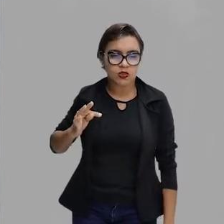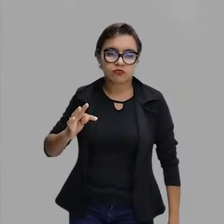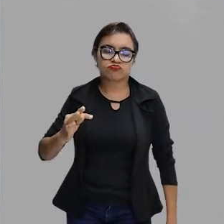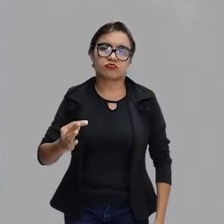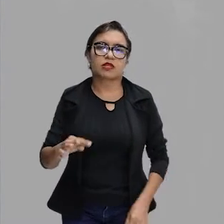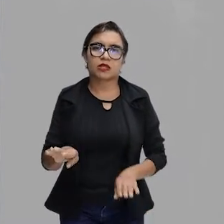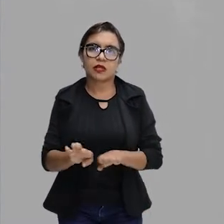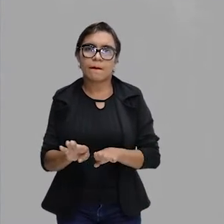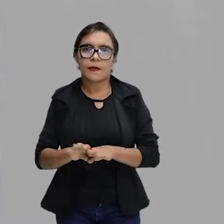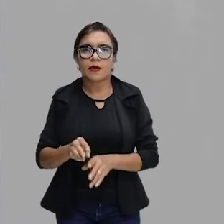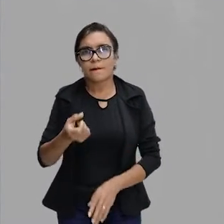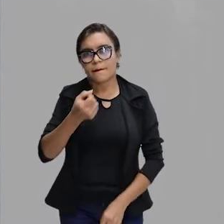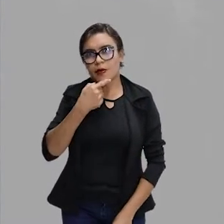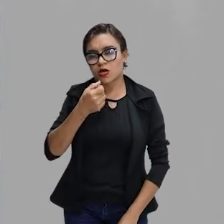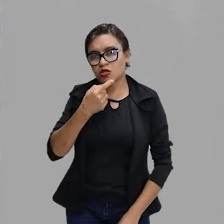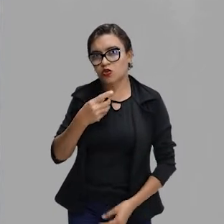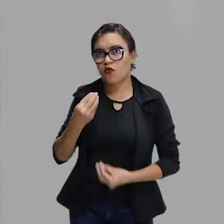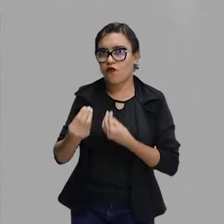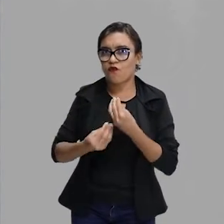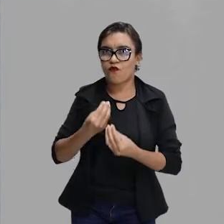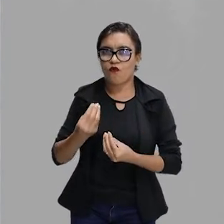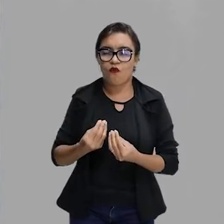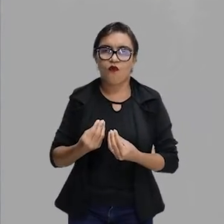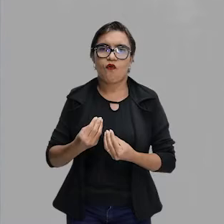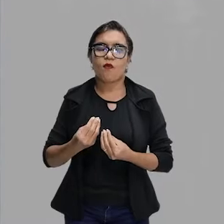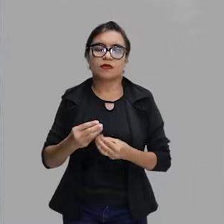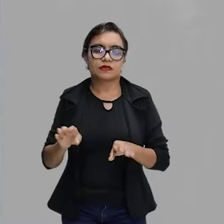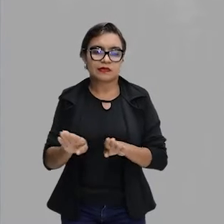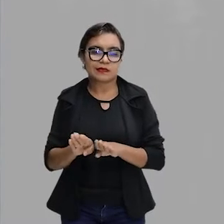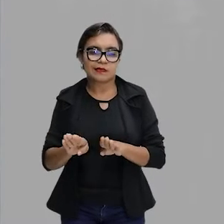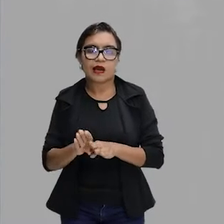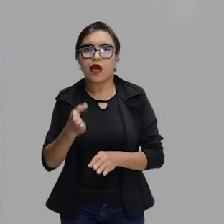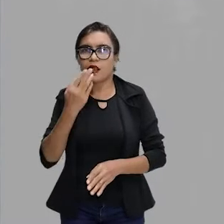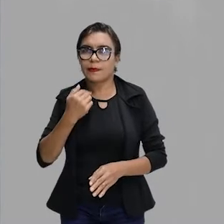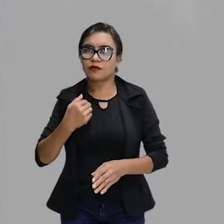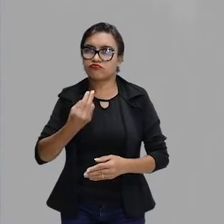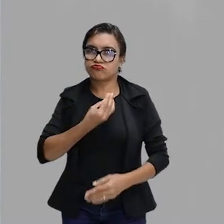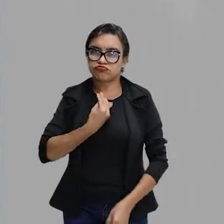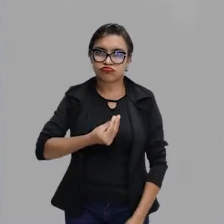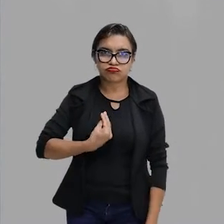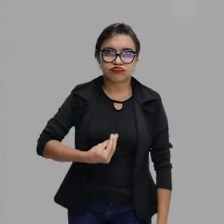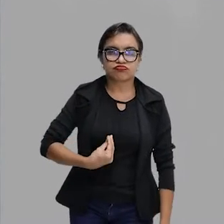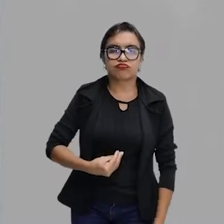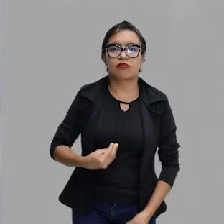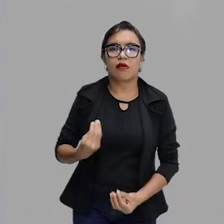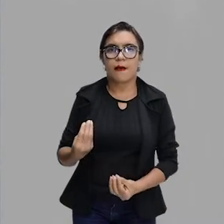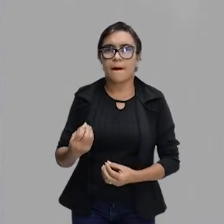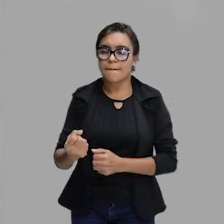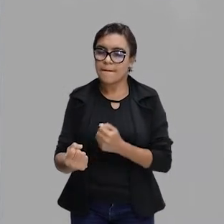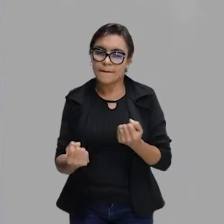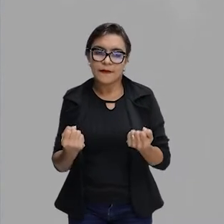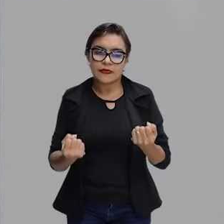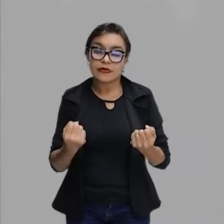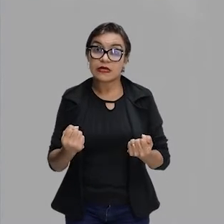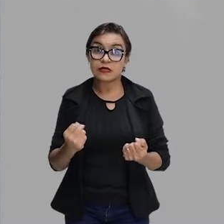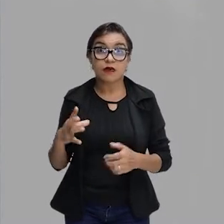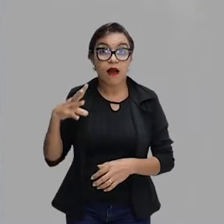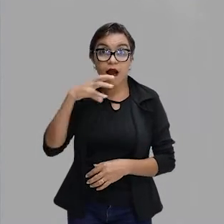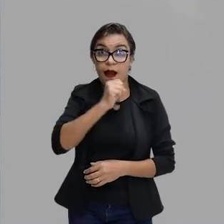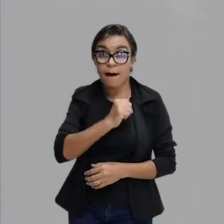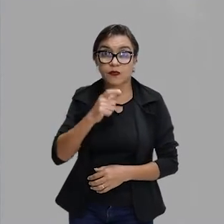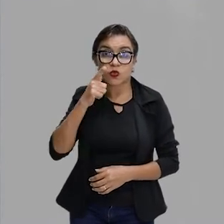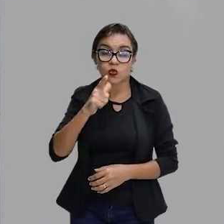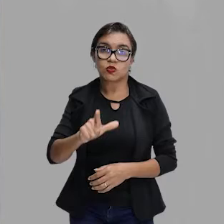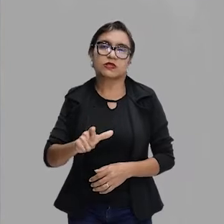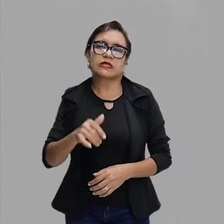de medicamentos, fórmulas nutricionais, tudo isso para que o animal ganhe peso, por exemplo, mais rápido. Né? Então, um boi vai demorar, por exemplo,